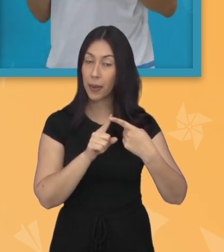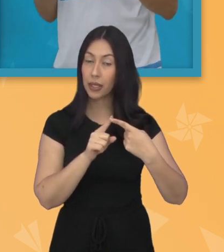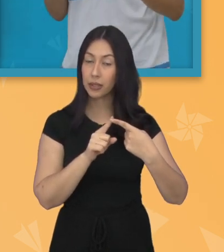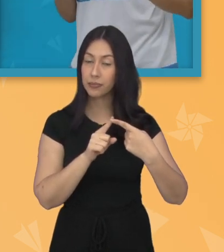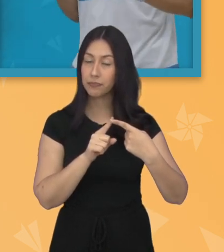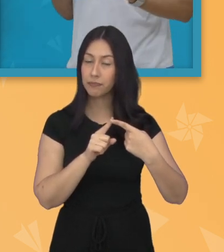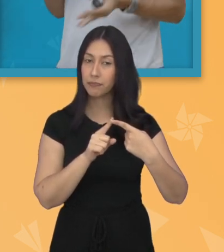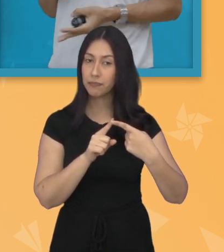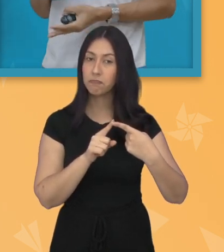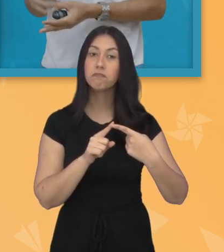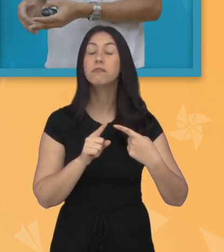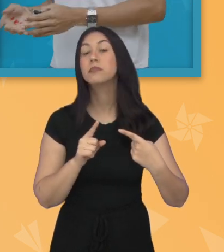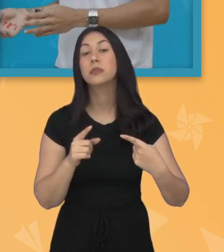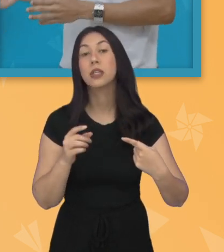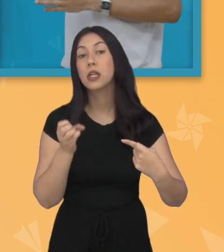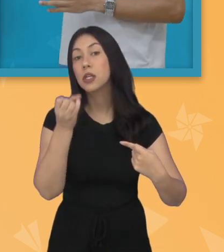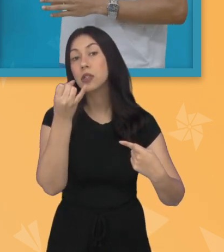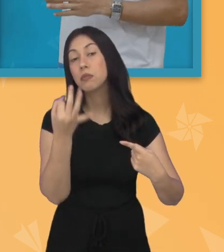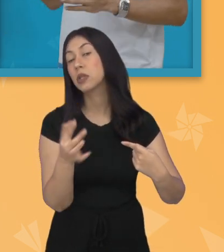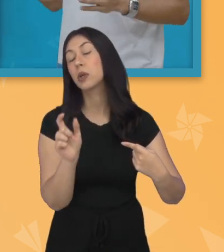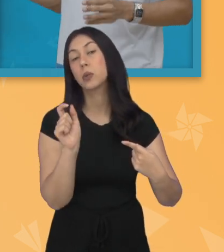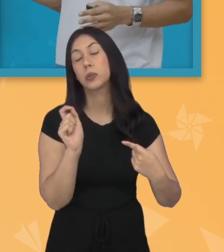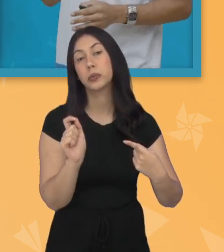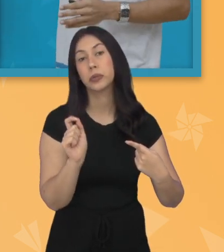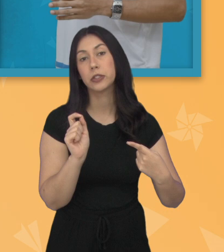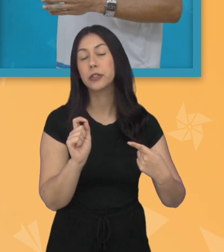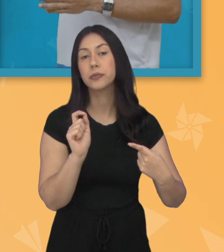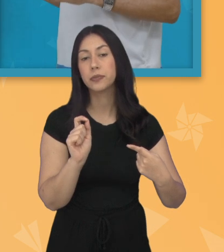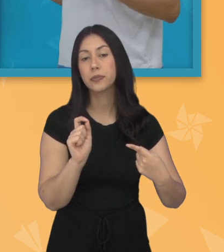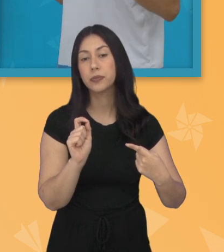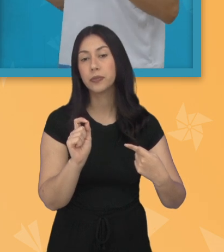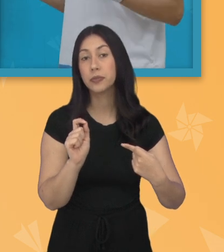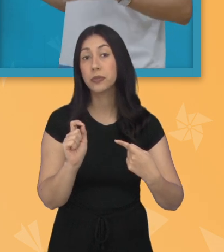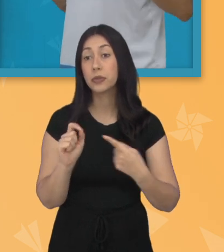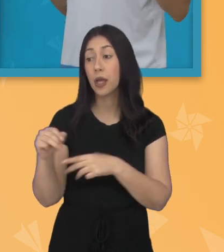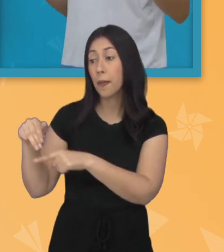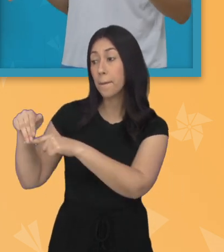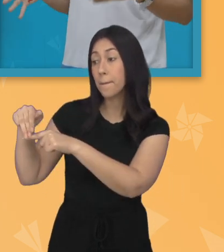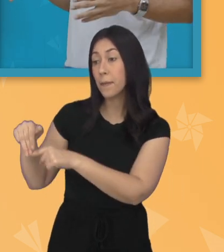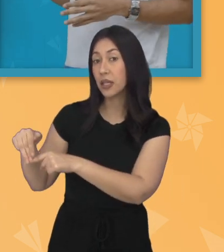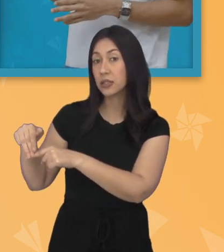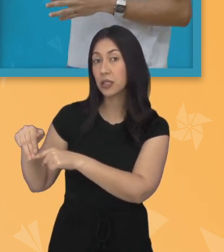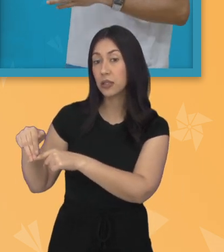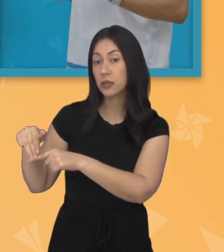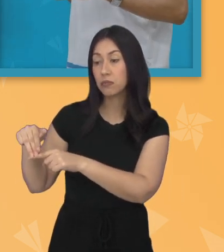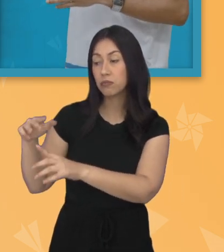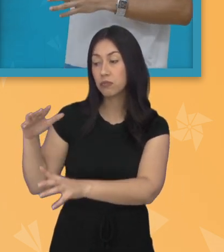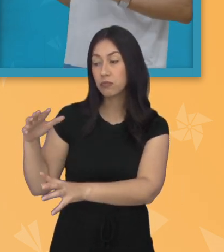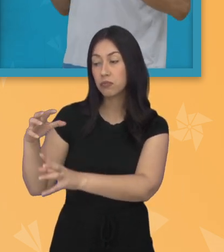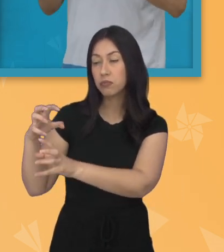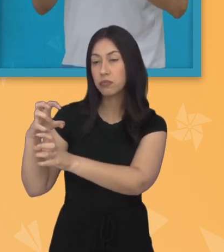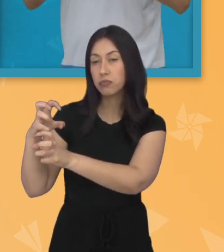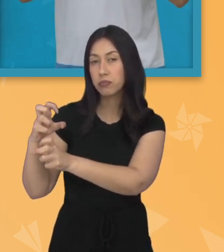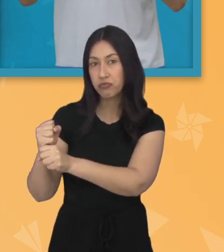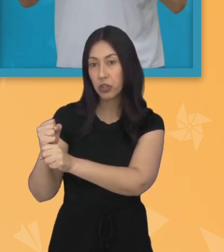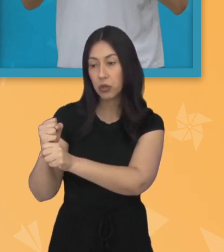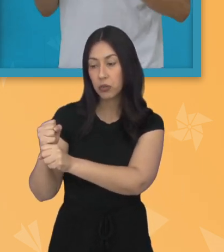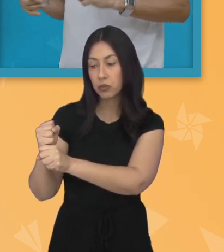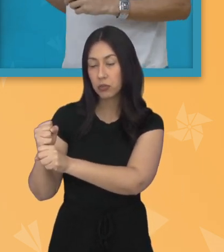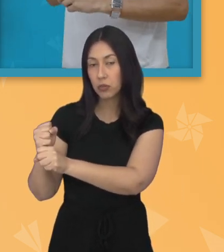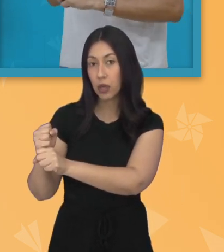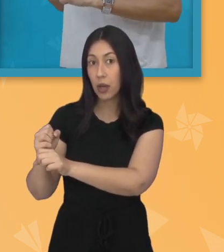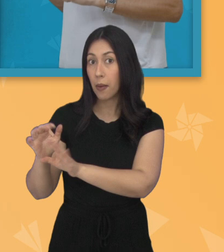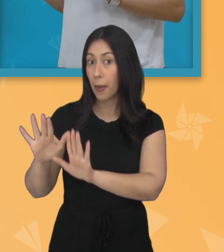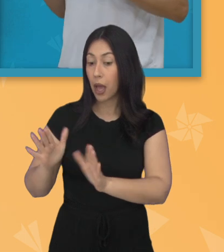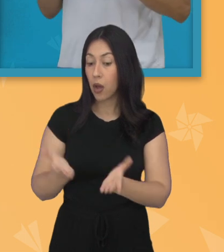conservação das massas, vocês podem encontrar por aí, ela diz assim: a soma das massas de substâncias reagentes em um recipiente